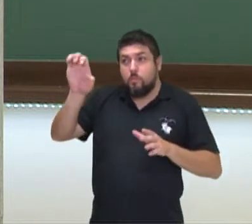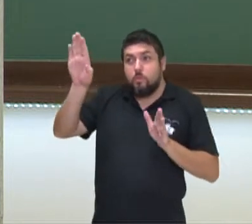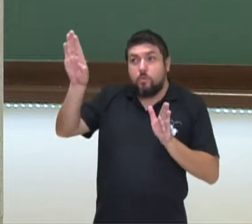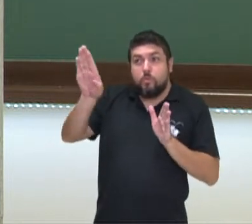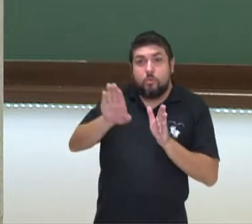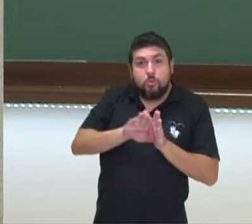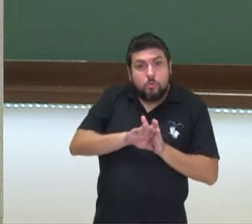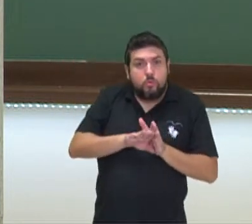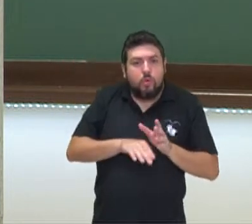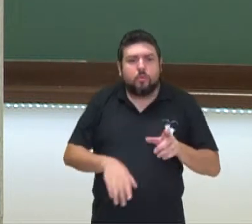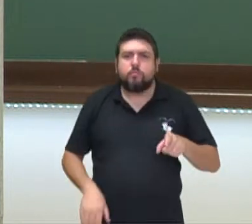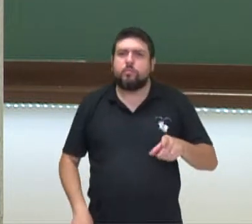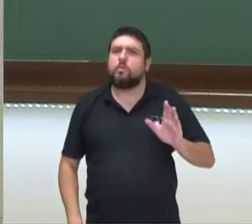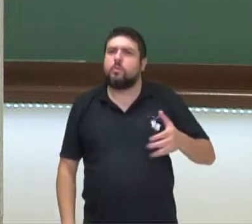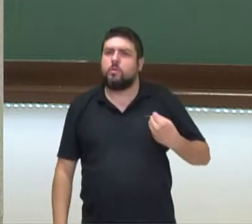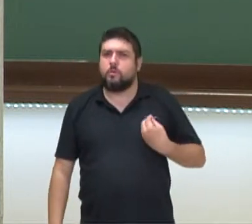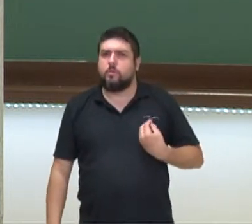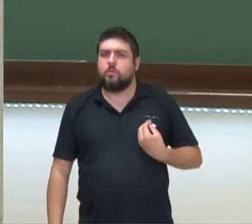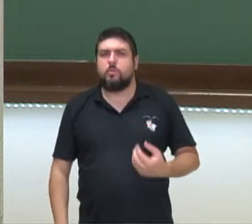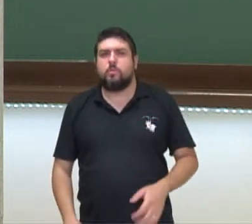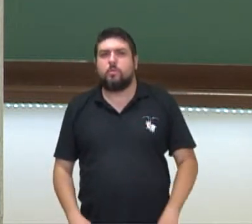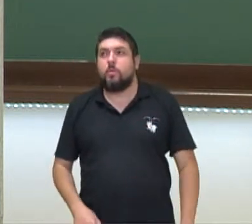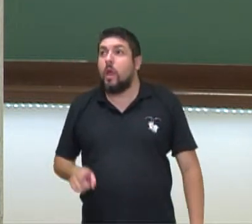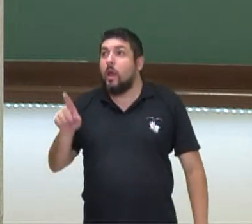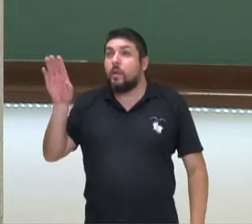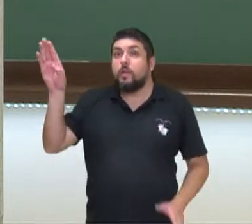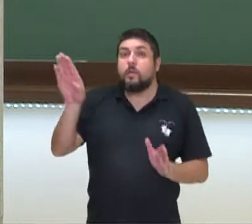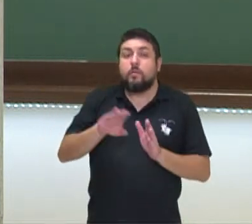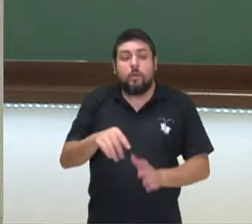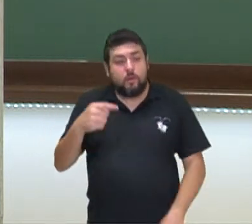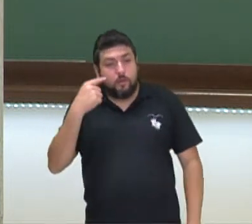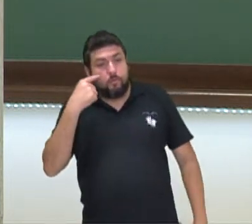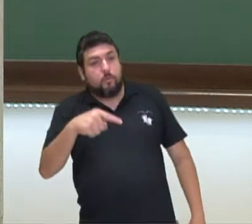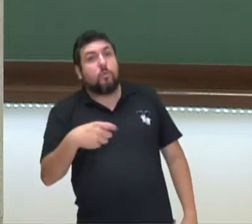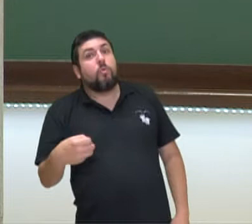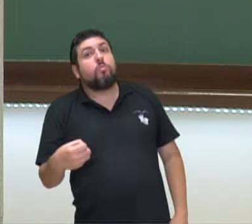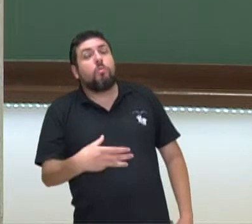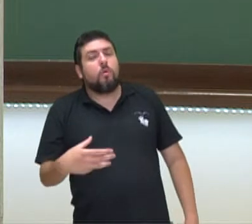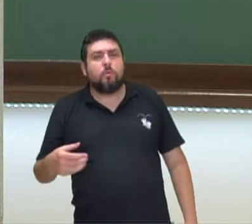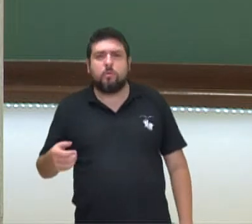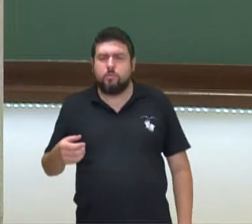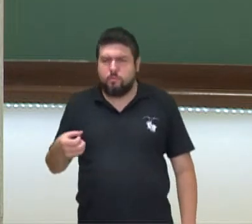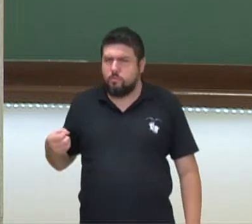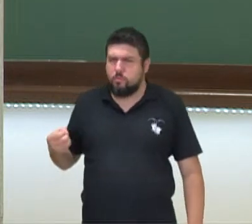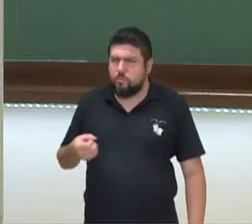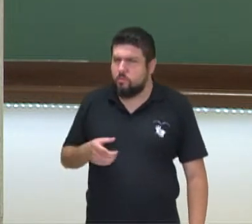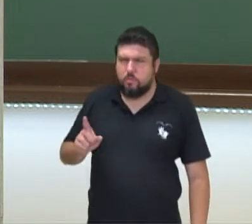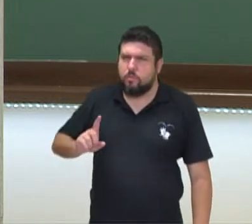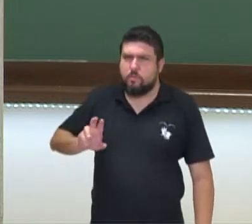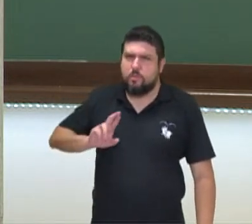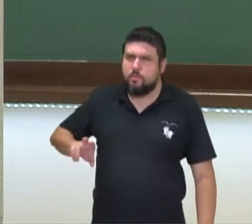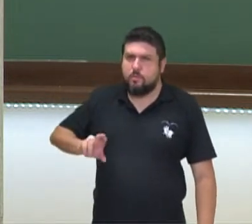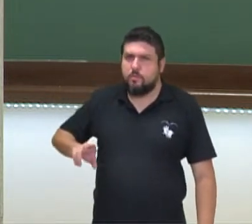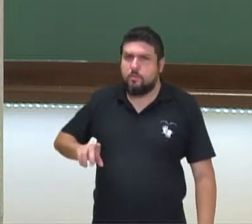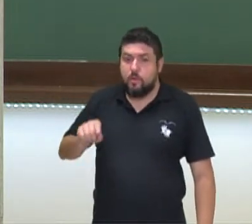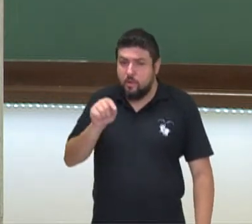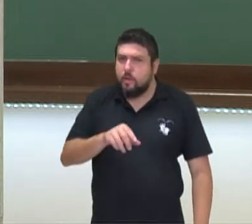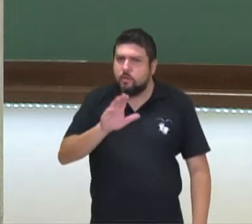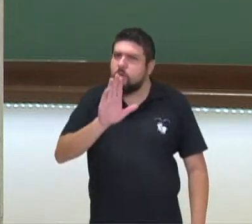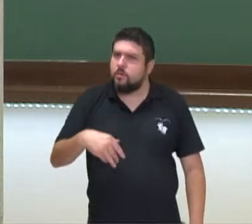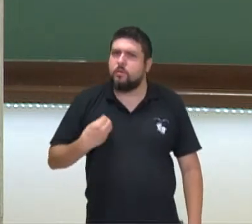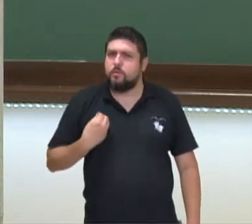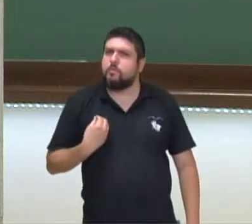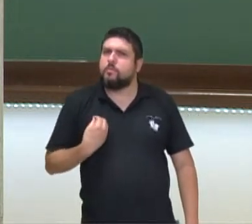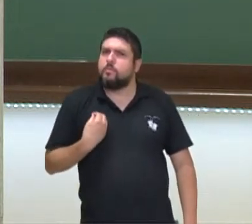vai dizer que os europeus descobriram a América, Os europeus eles chegaram aqui na América no final do